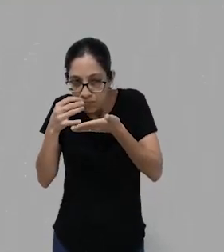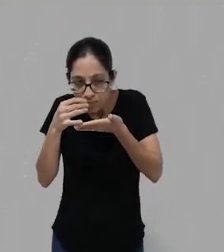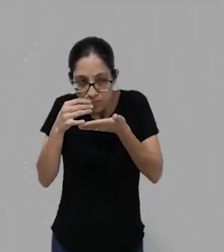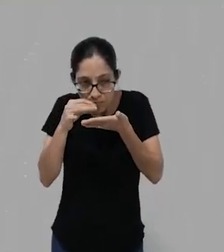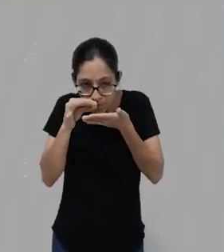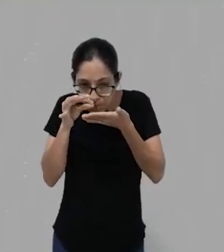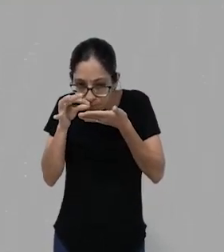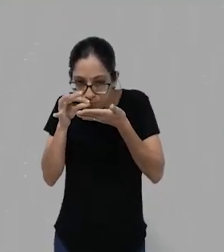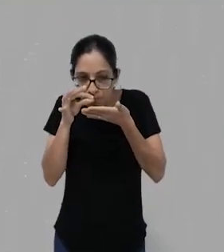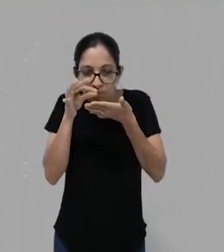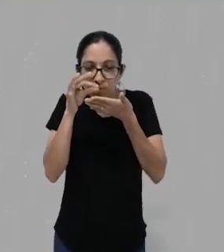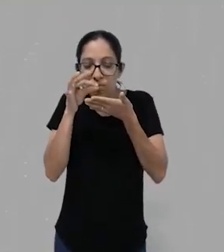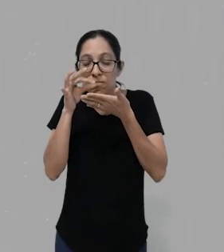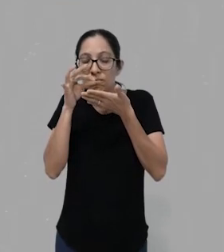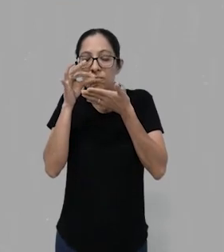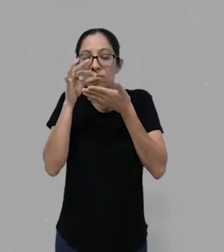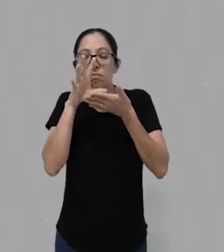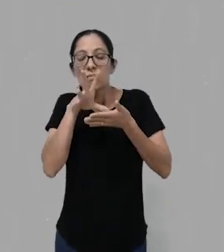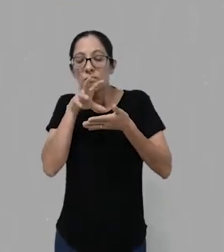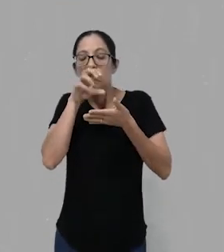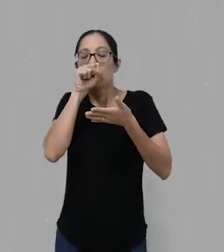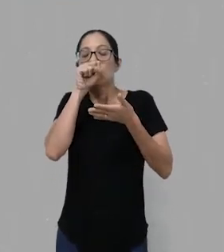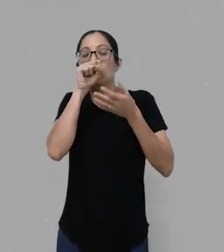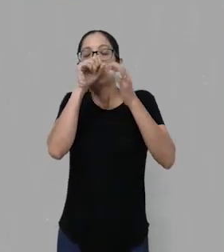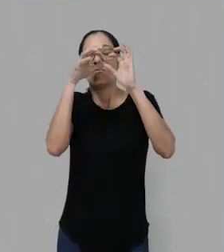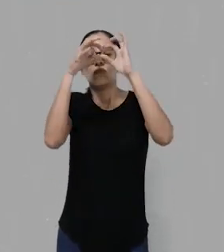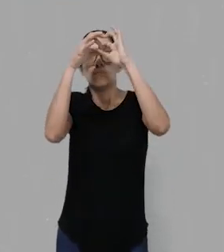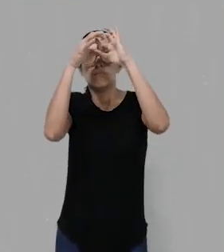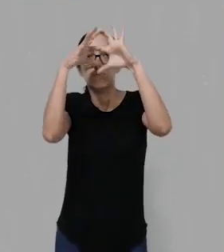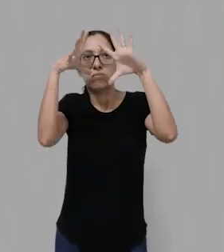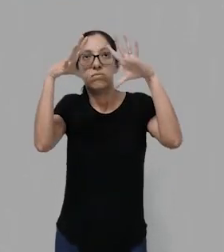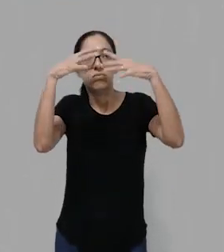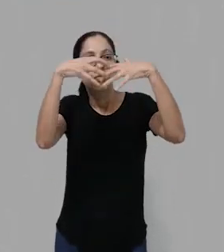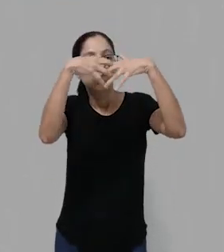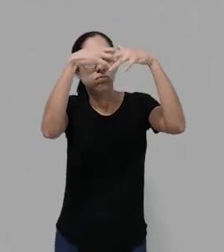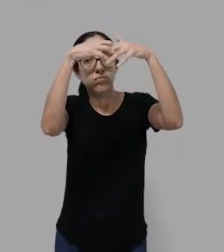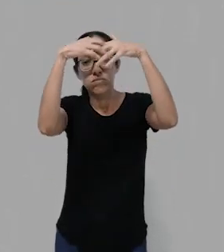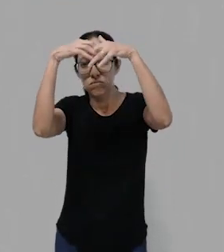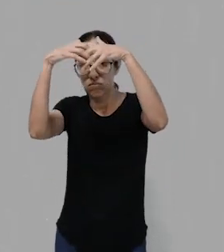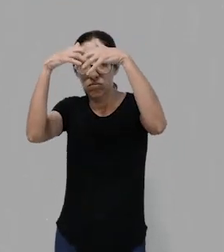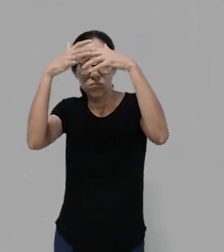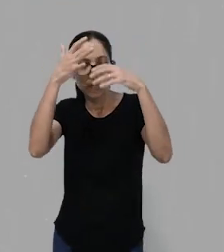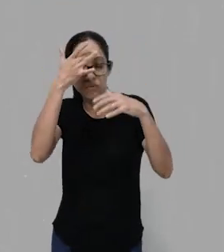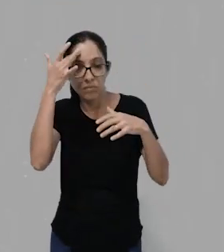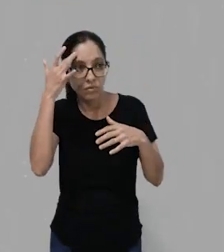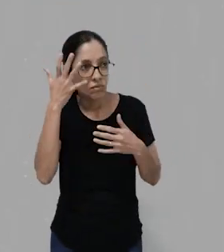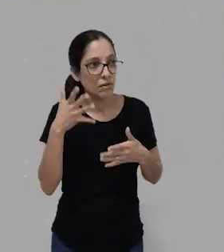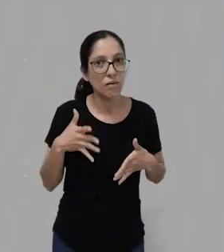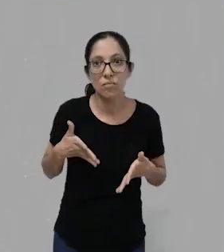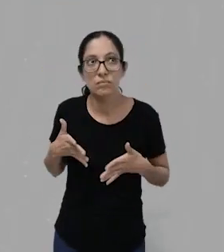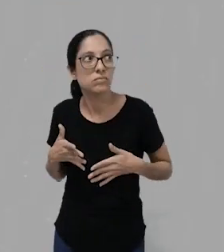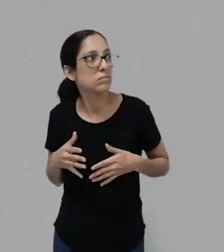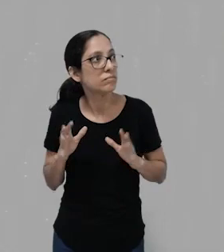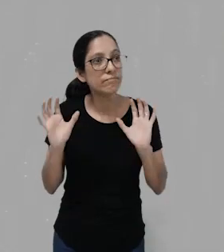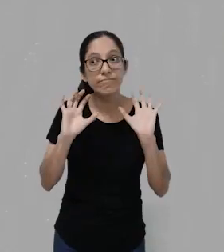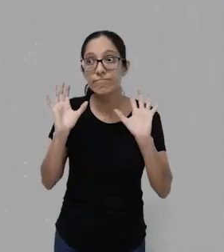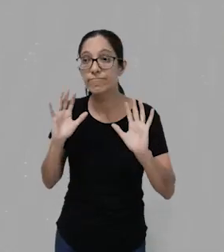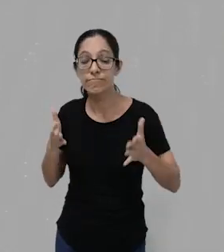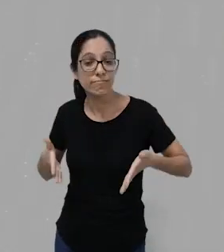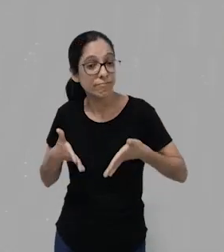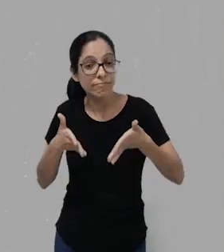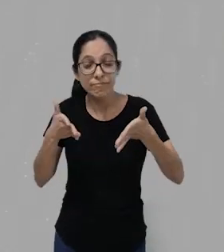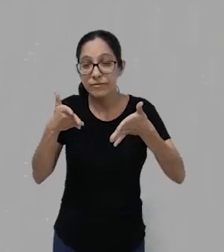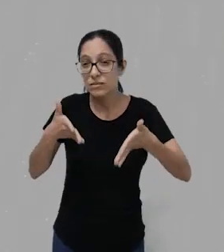drogas o quê? Que elas aumentam essa liberação de neurotransmissores. Então, ao contrário do que as